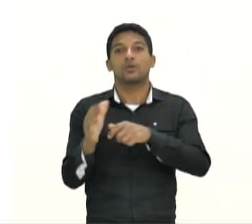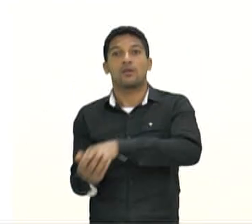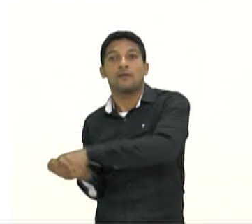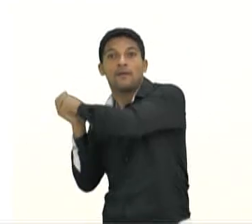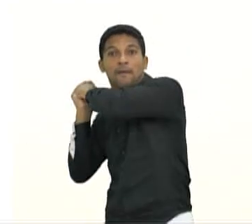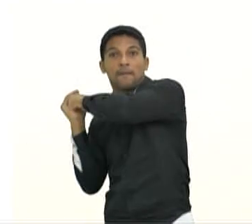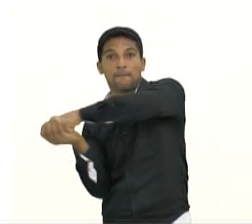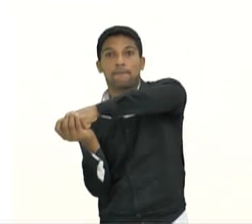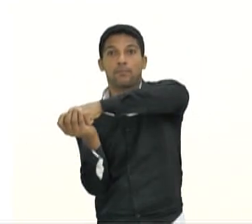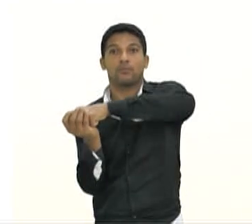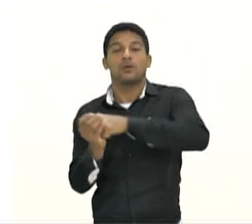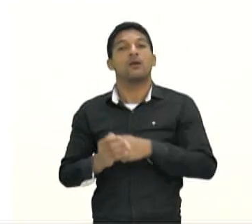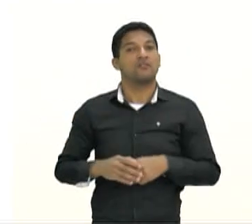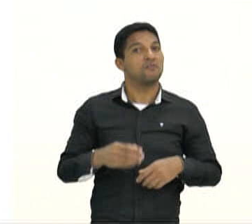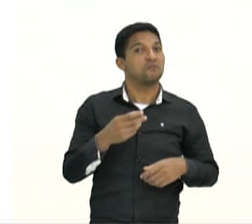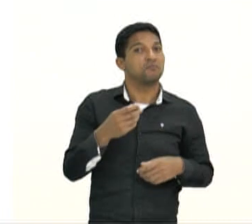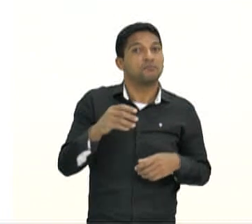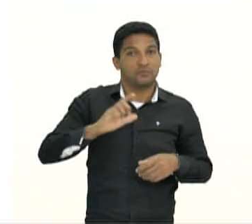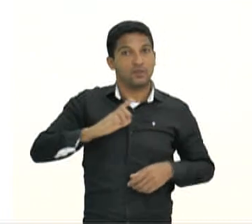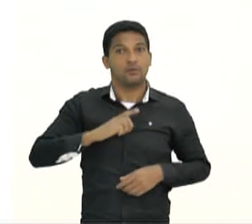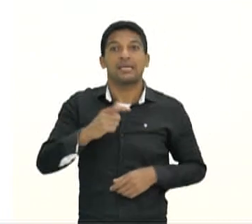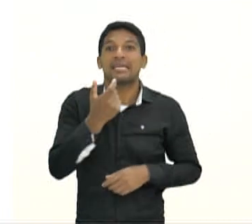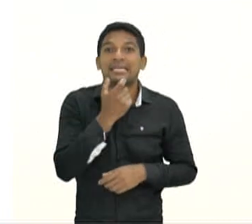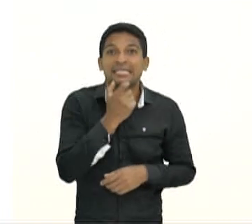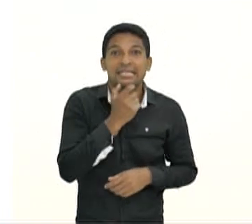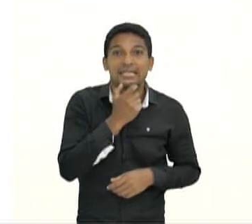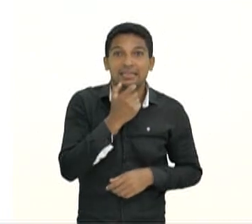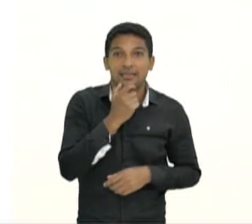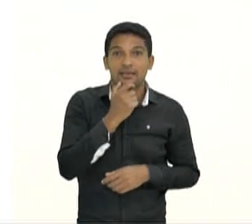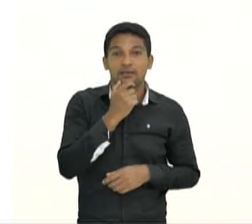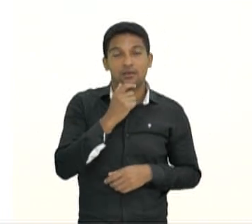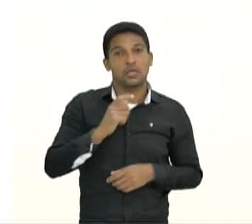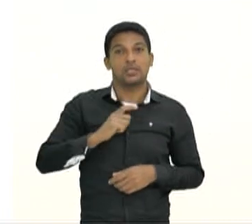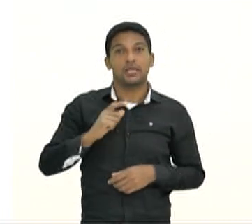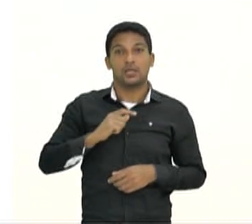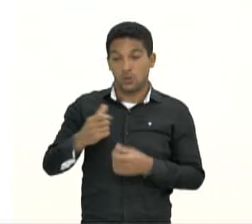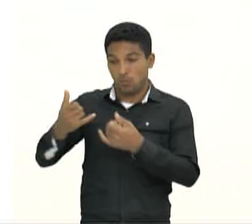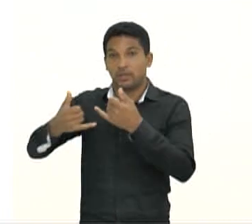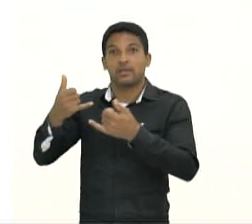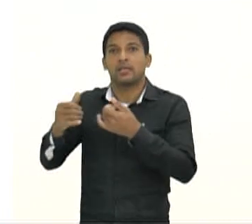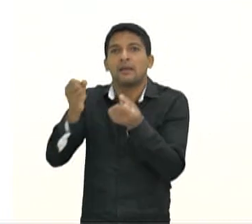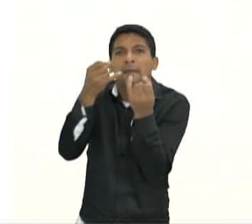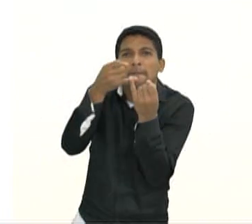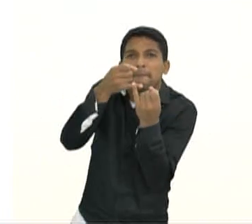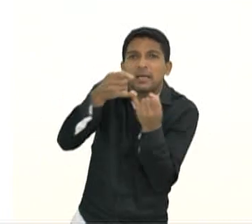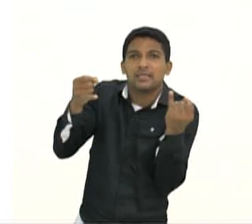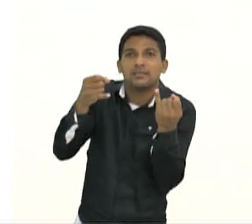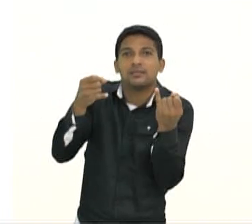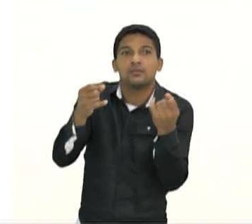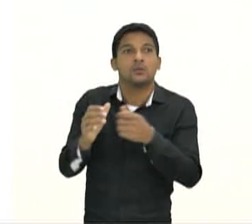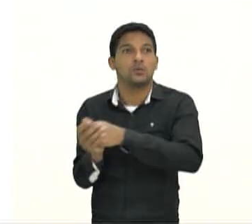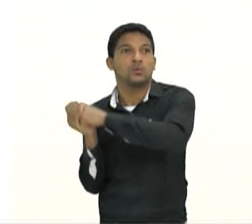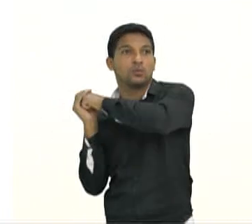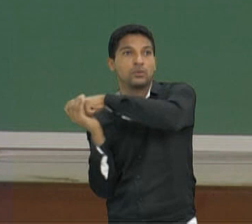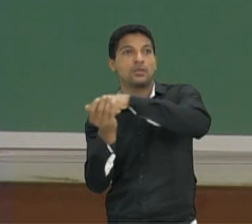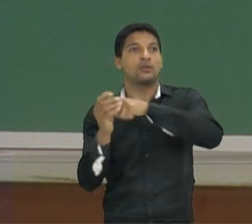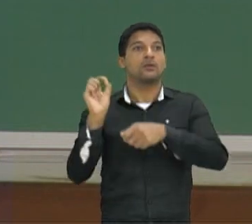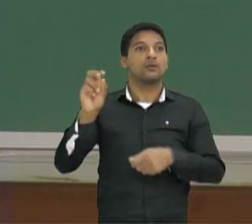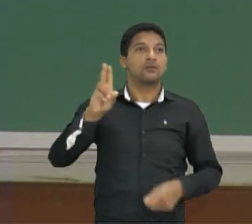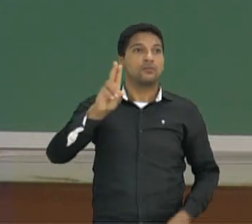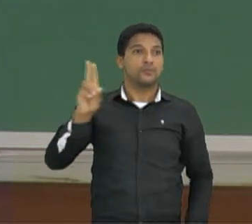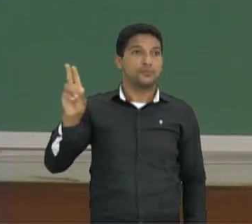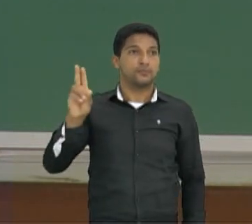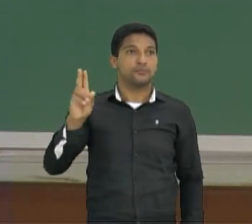na Inglaterra havia um jogo de aspecto e regras bastante semelhantes ao beisebol, que era o rounders. Esse esporte,